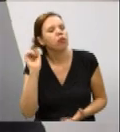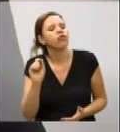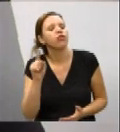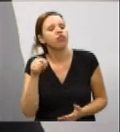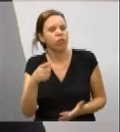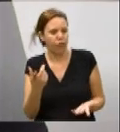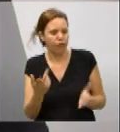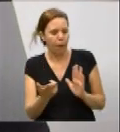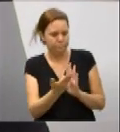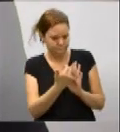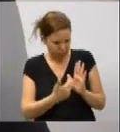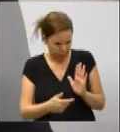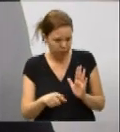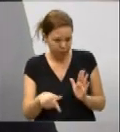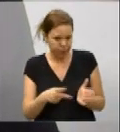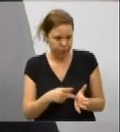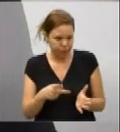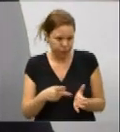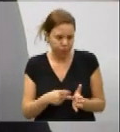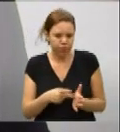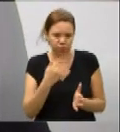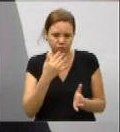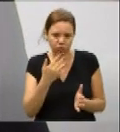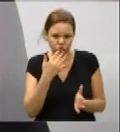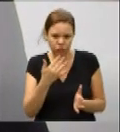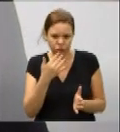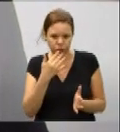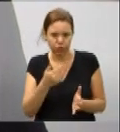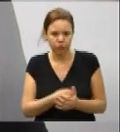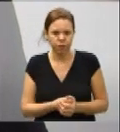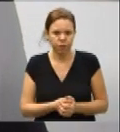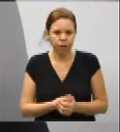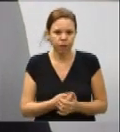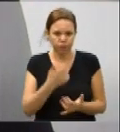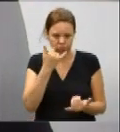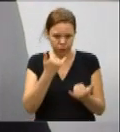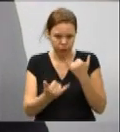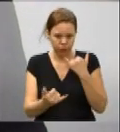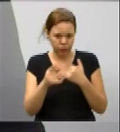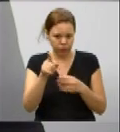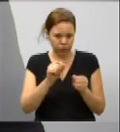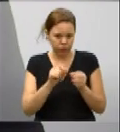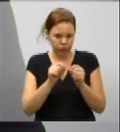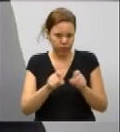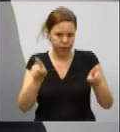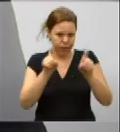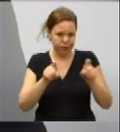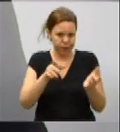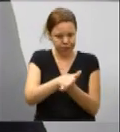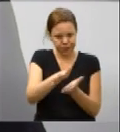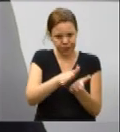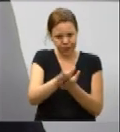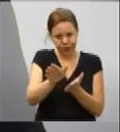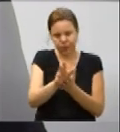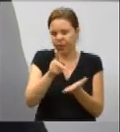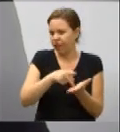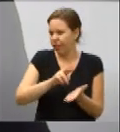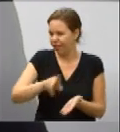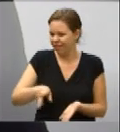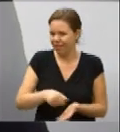que isso foi pintado, né, com tinta acrílica. Parece que você fez no computador e imprimiu, e na verdade